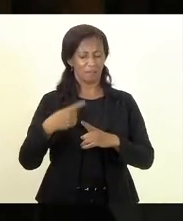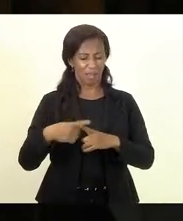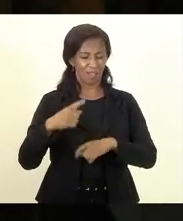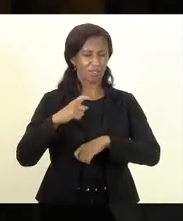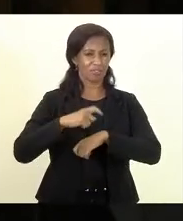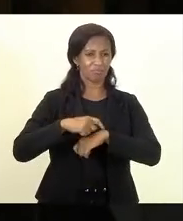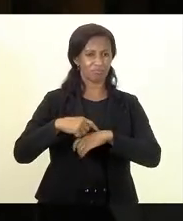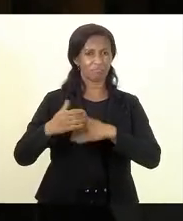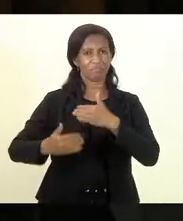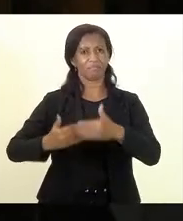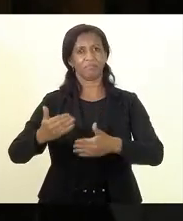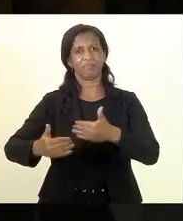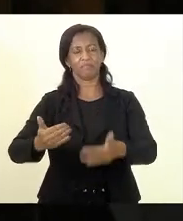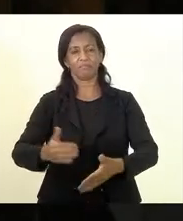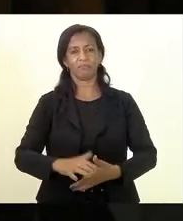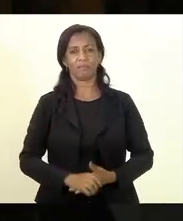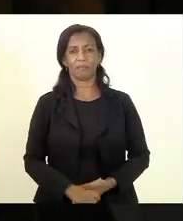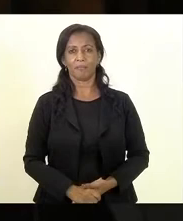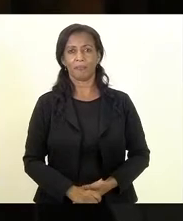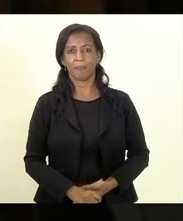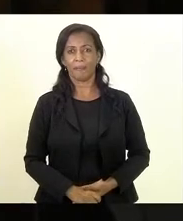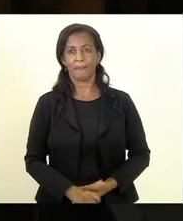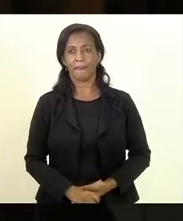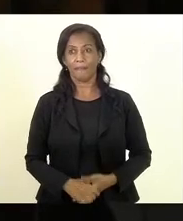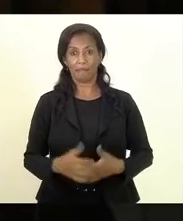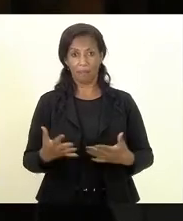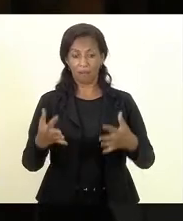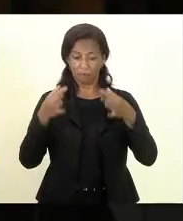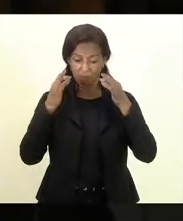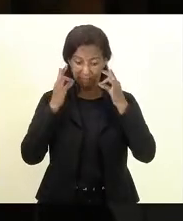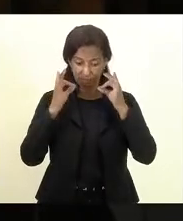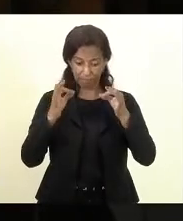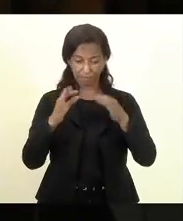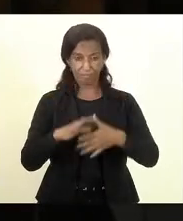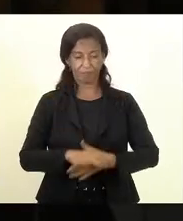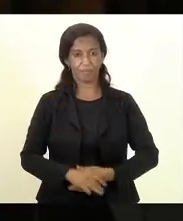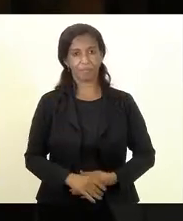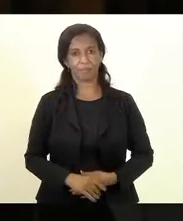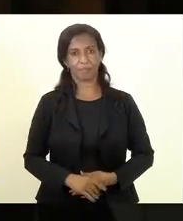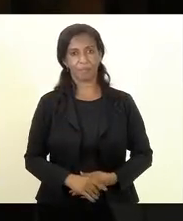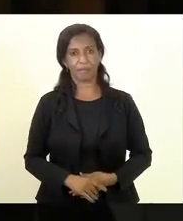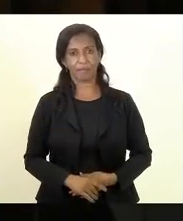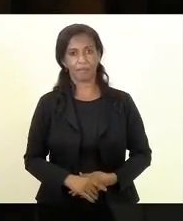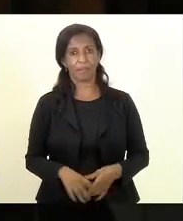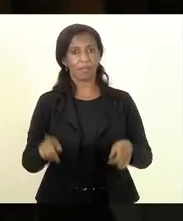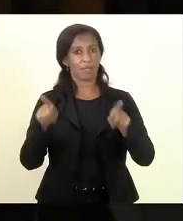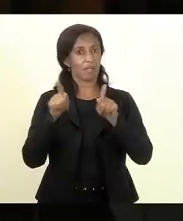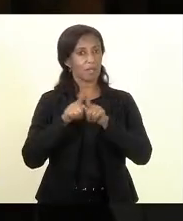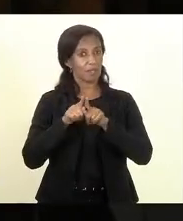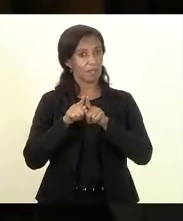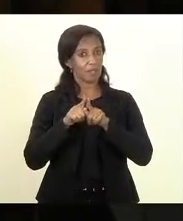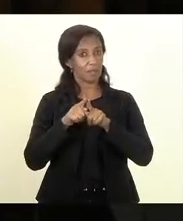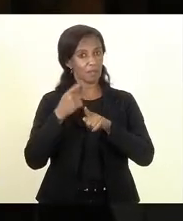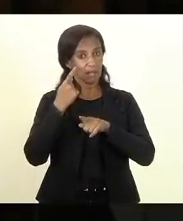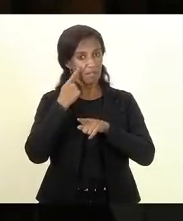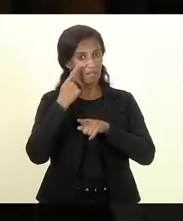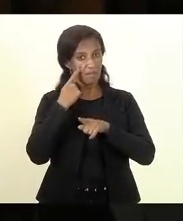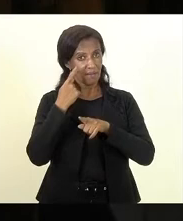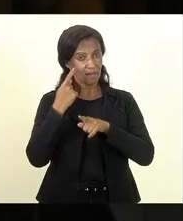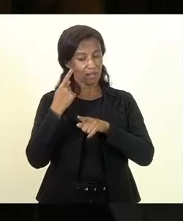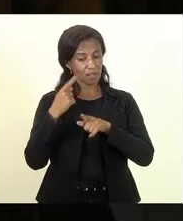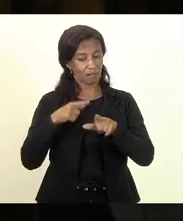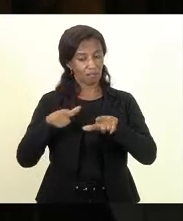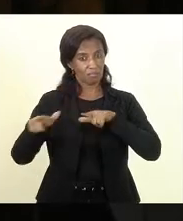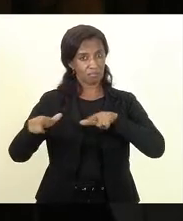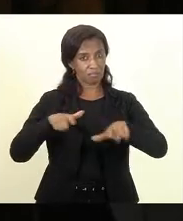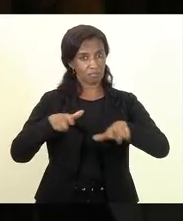frente. Então, a gente tem que ficar atento e tentar jogar o jogo